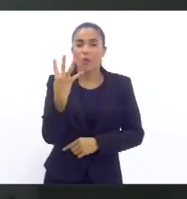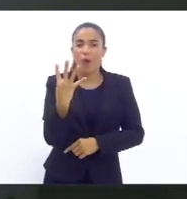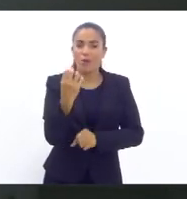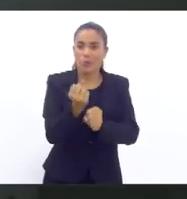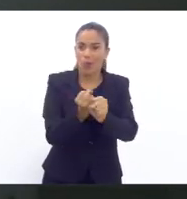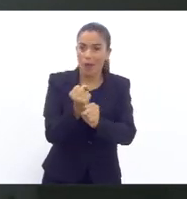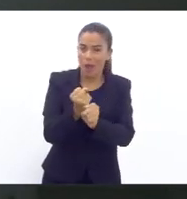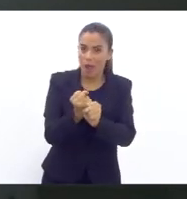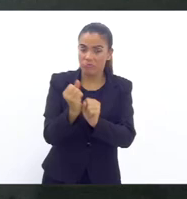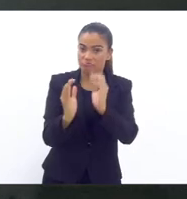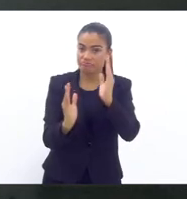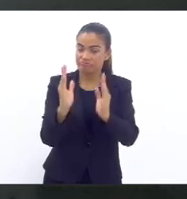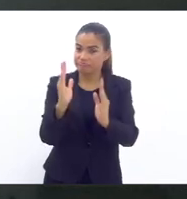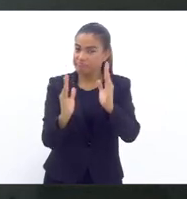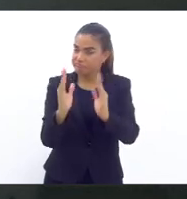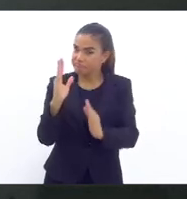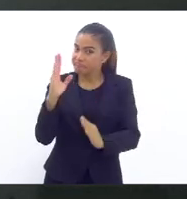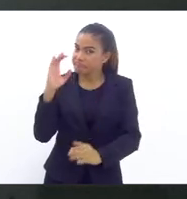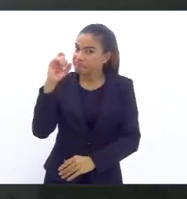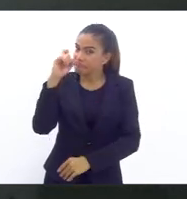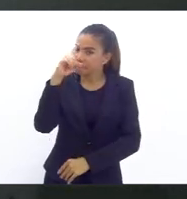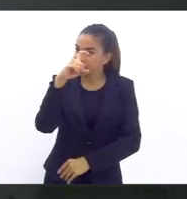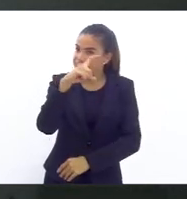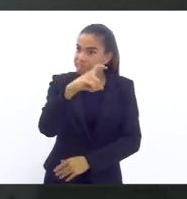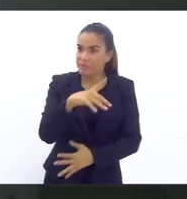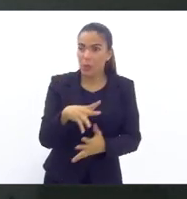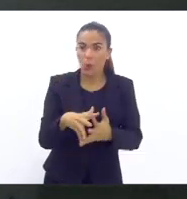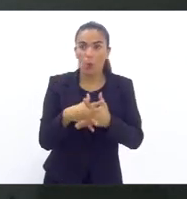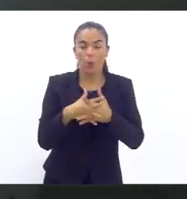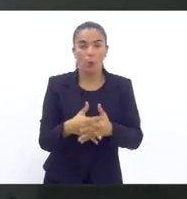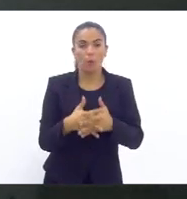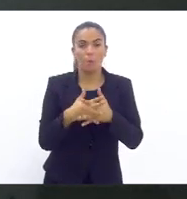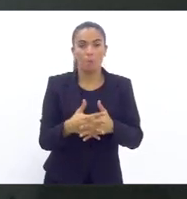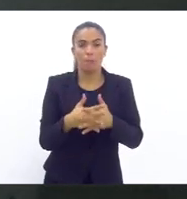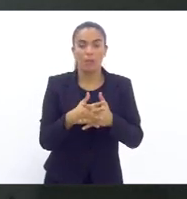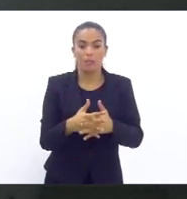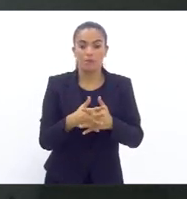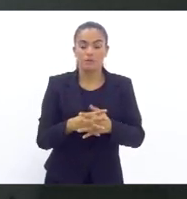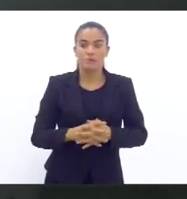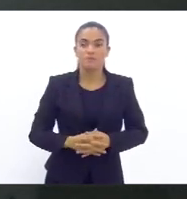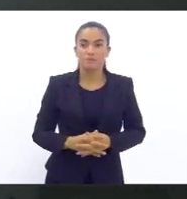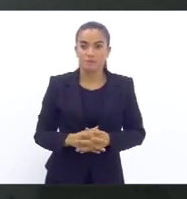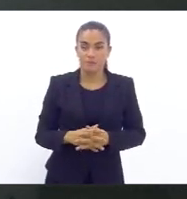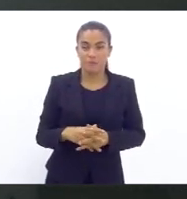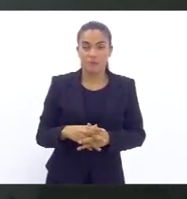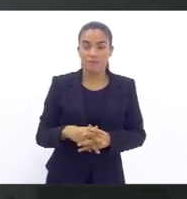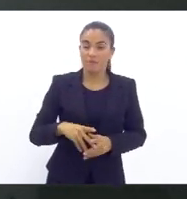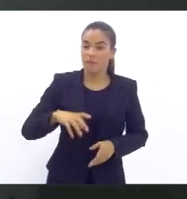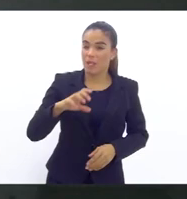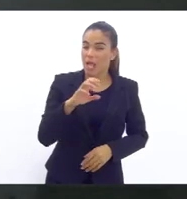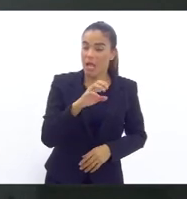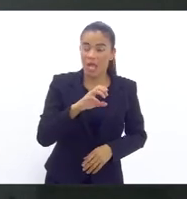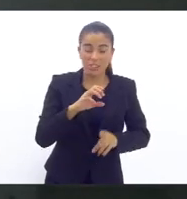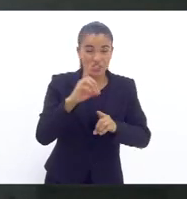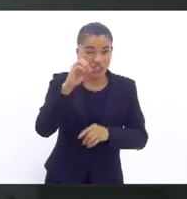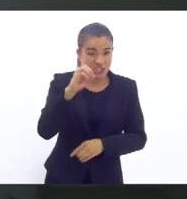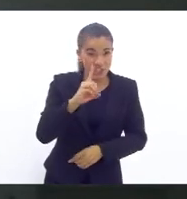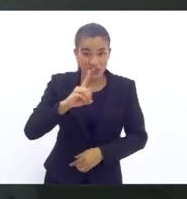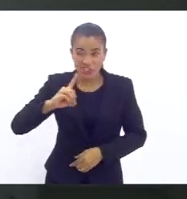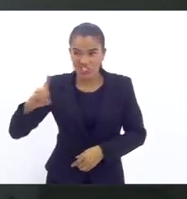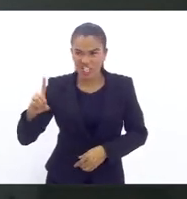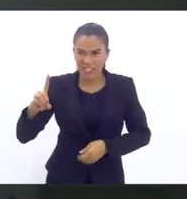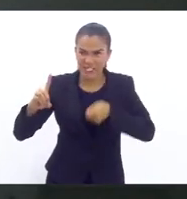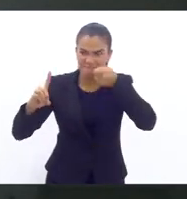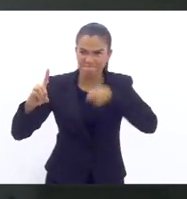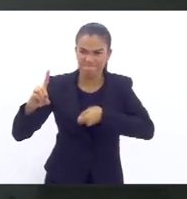de uma forma muito complexa porque a gente a Extrema direito acho que reinou e